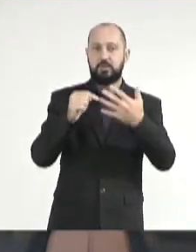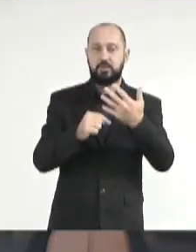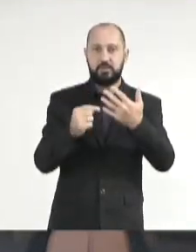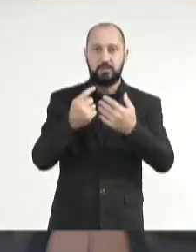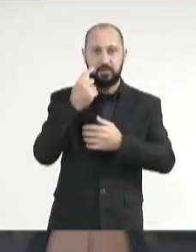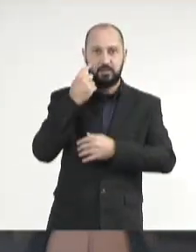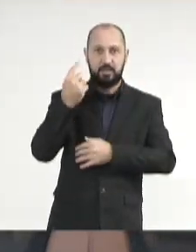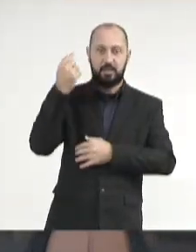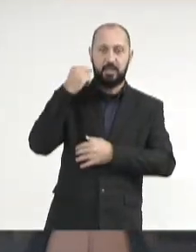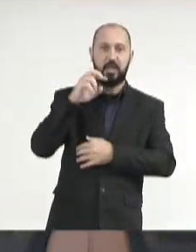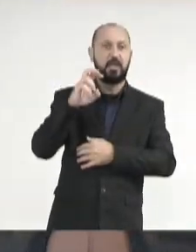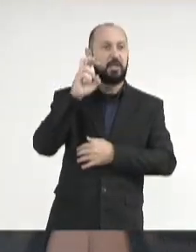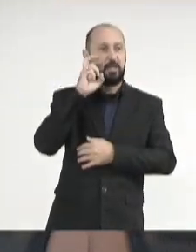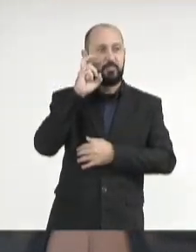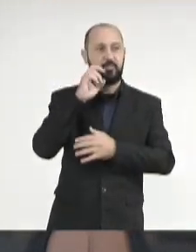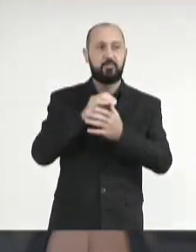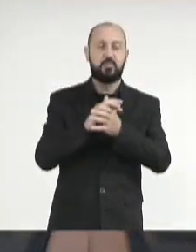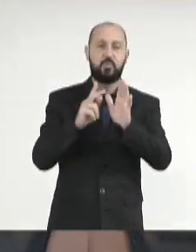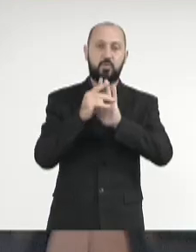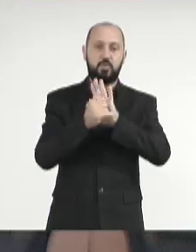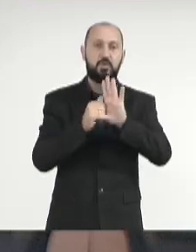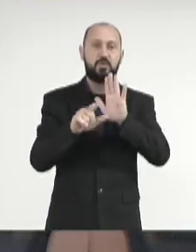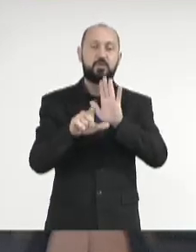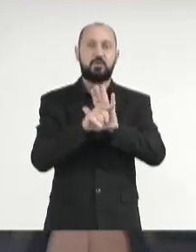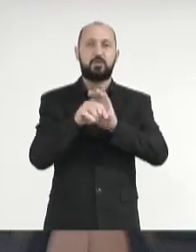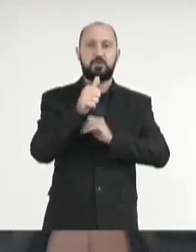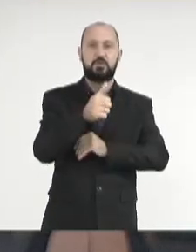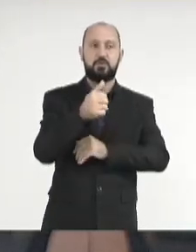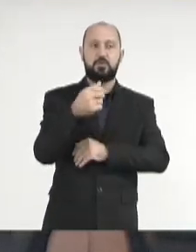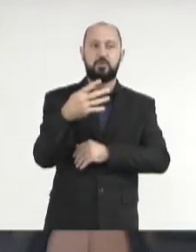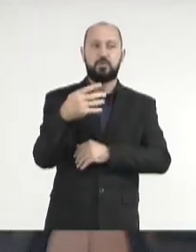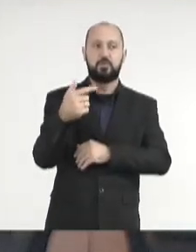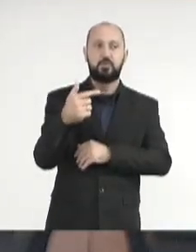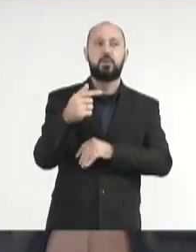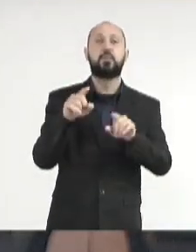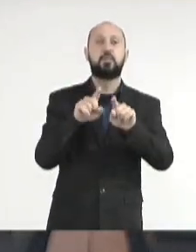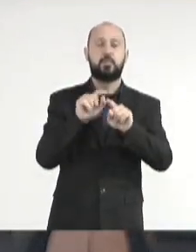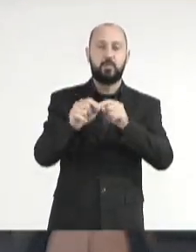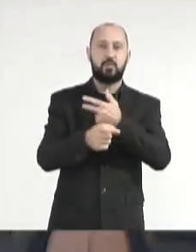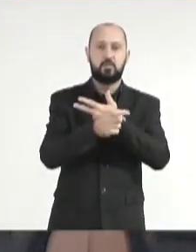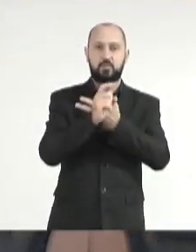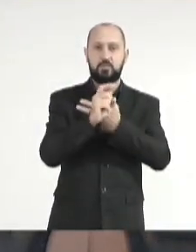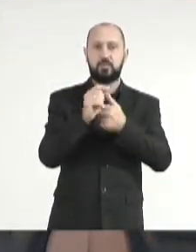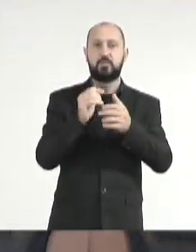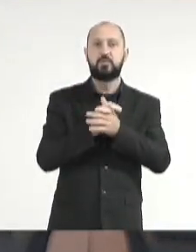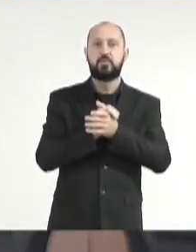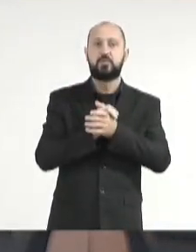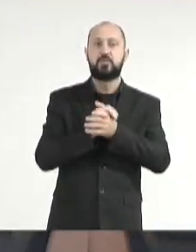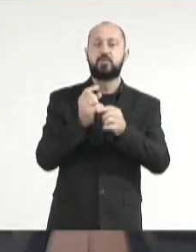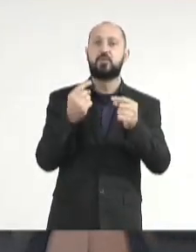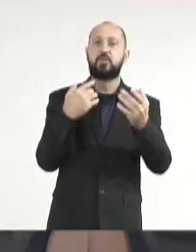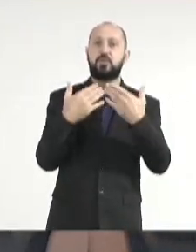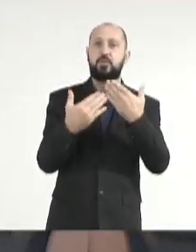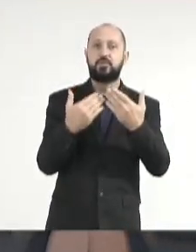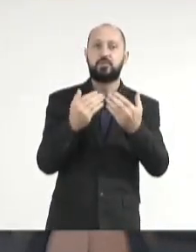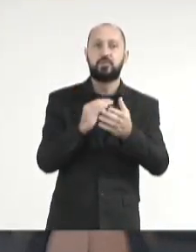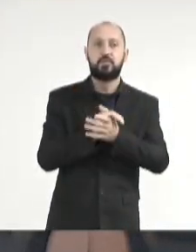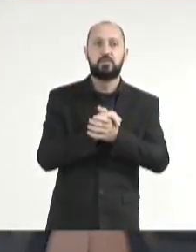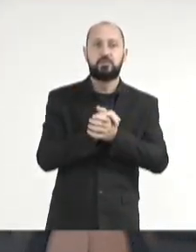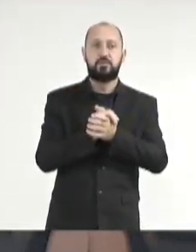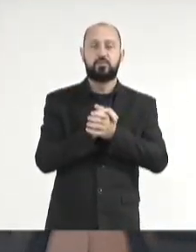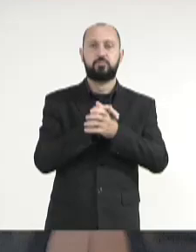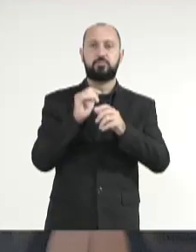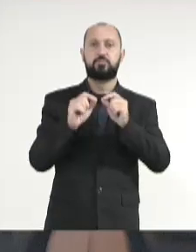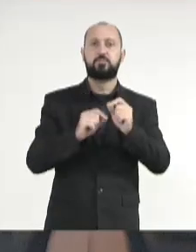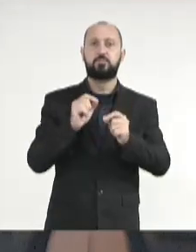última quinta-feira foi o projeto de lei de número 148, também do Poder Executivo, discutido, votado e aprovado em sua